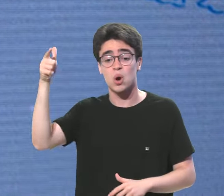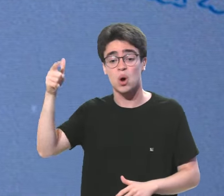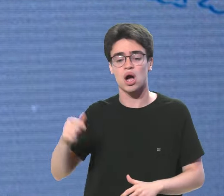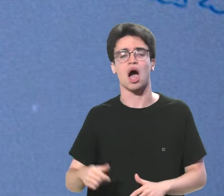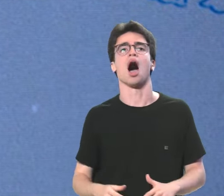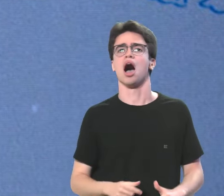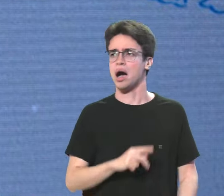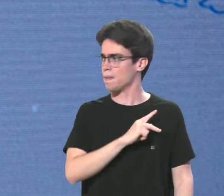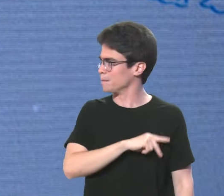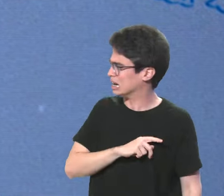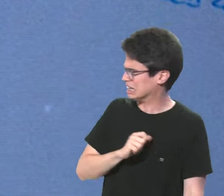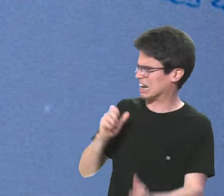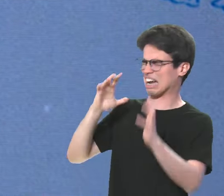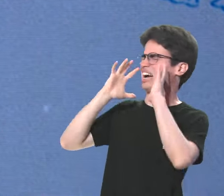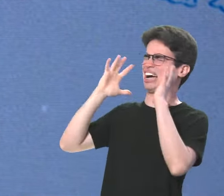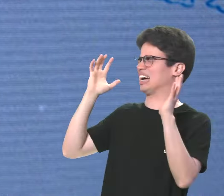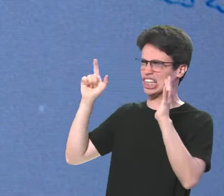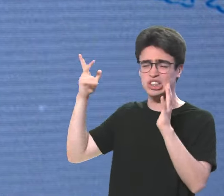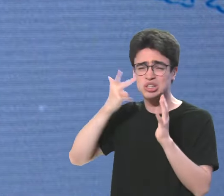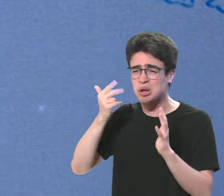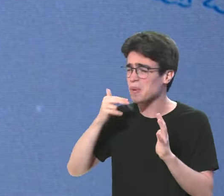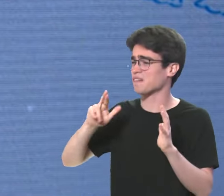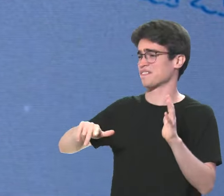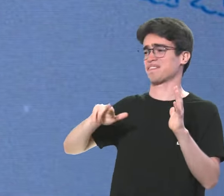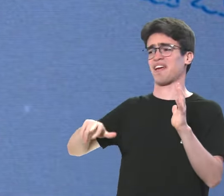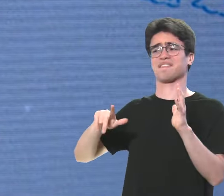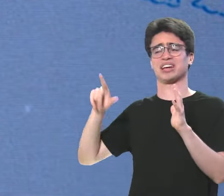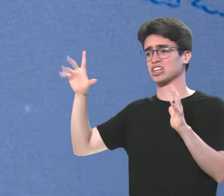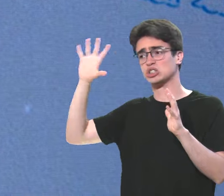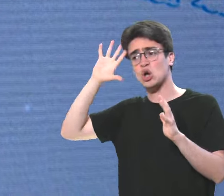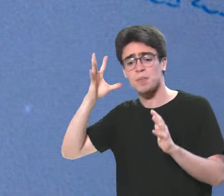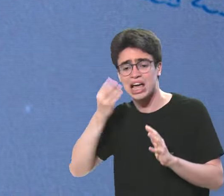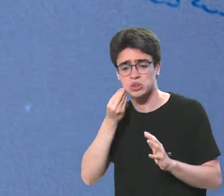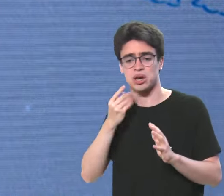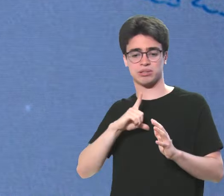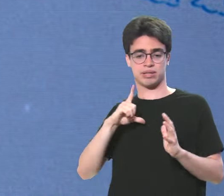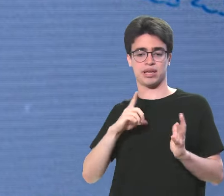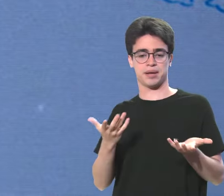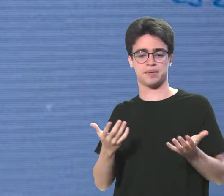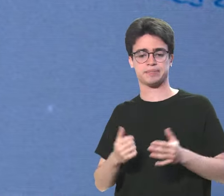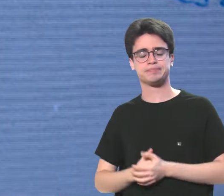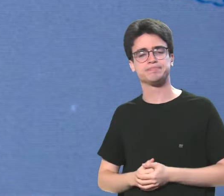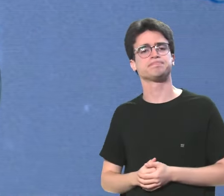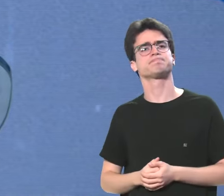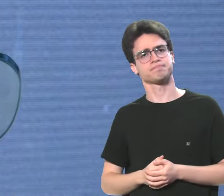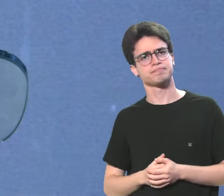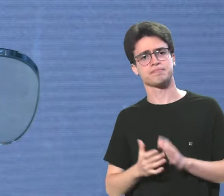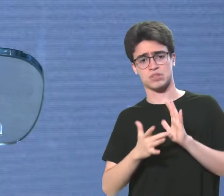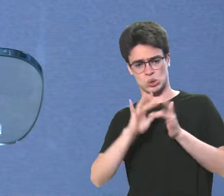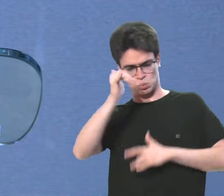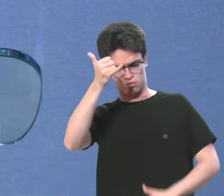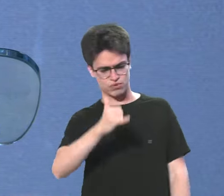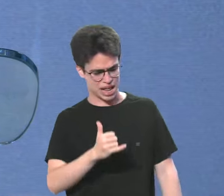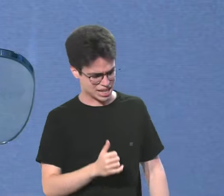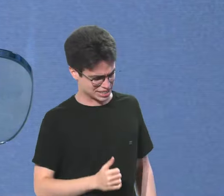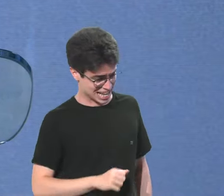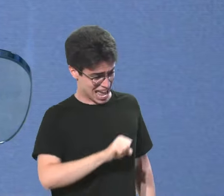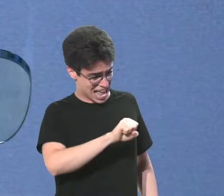não era normal tinha alguma coisa de Sobrenatural então Jesus começa falando